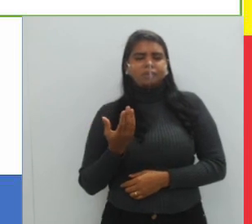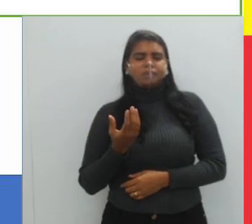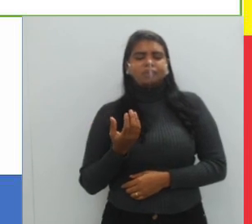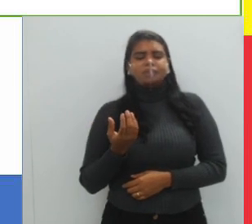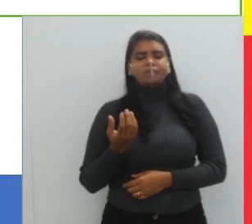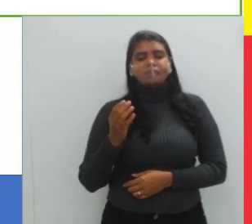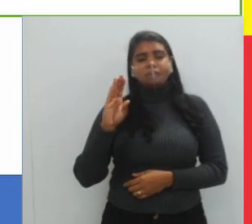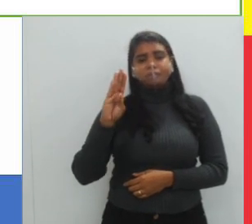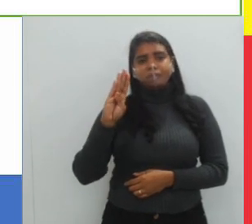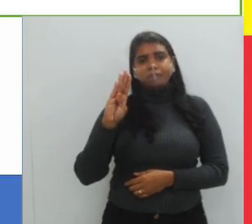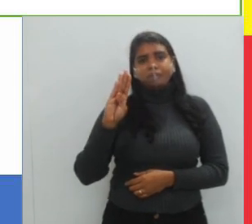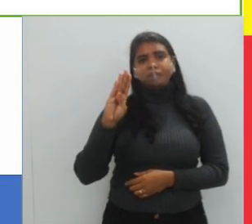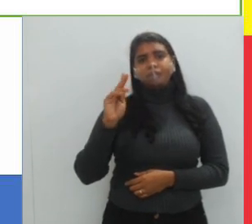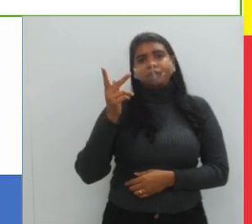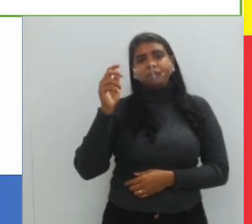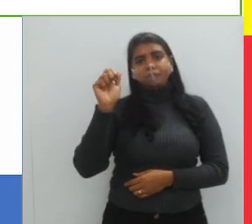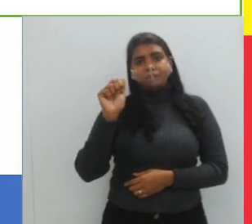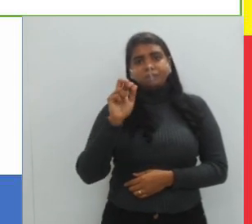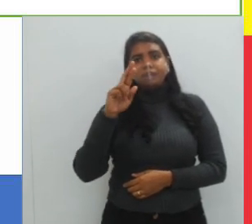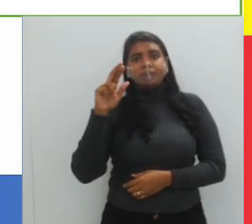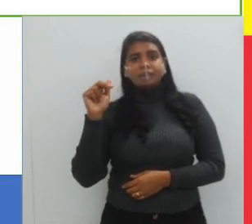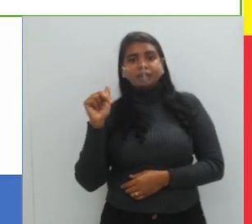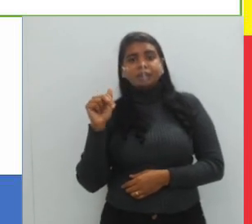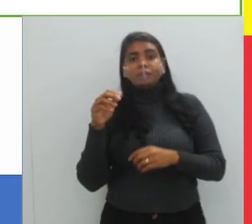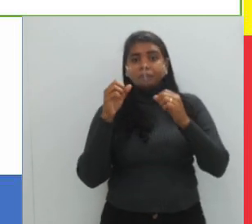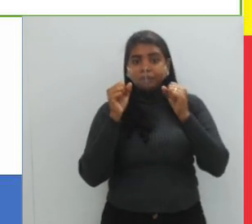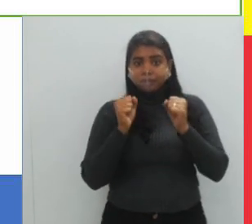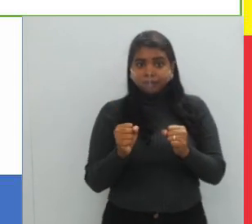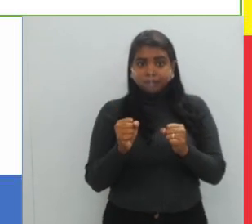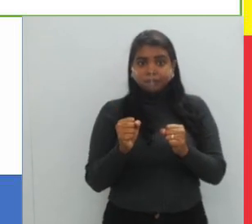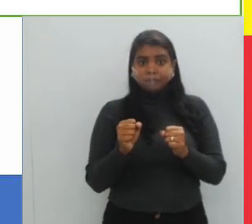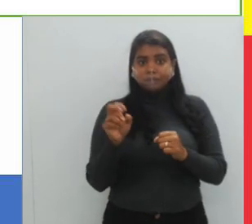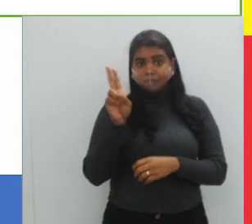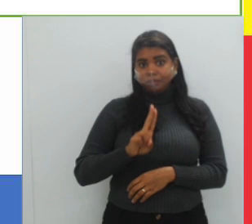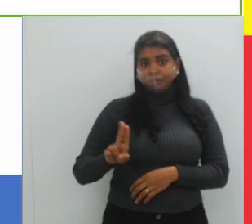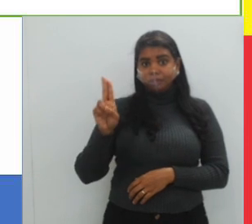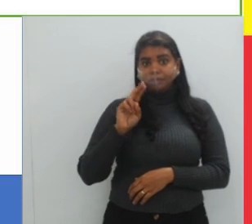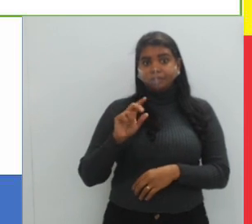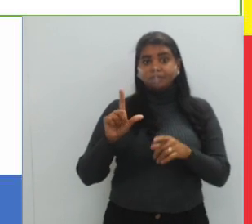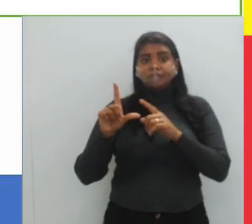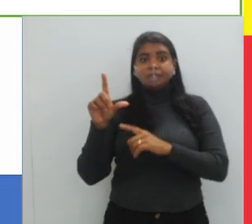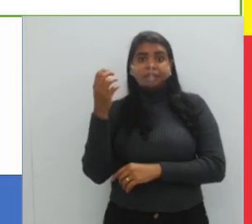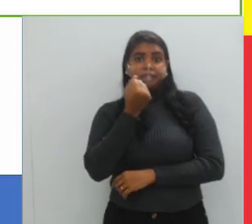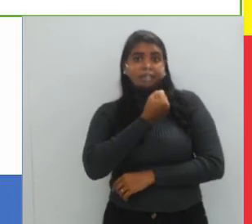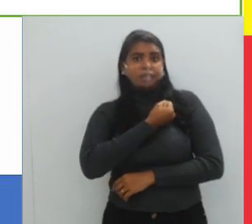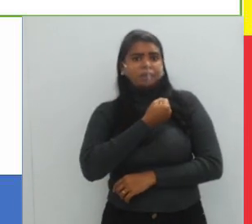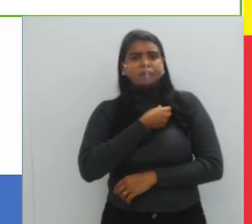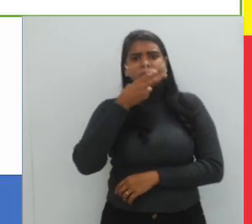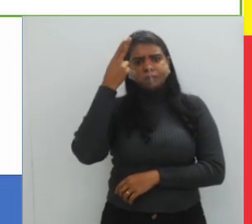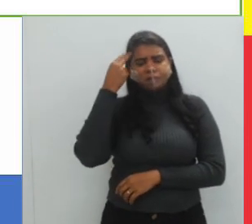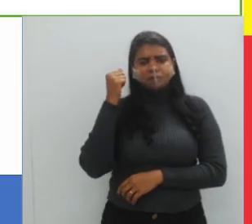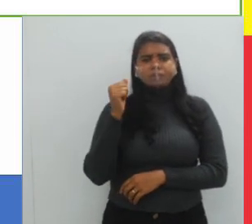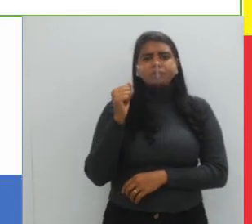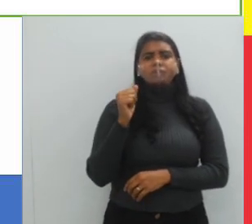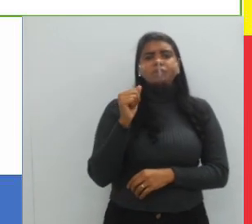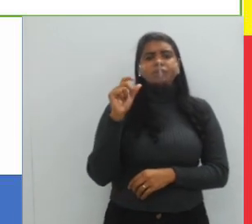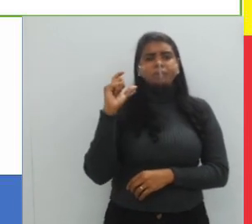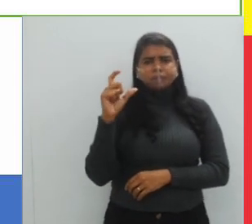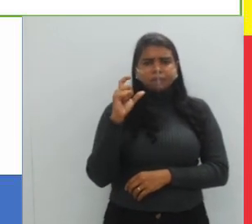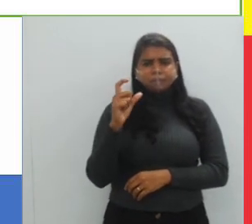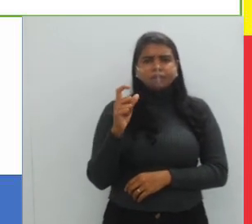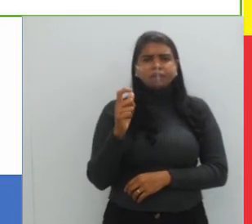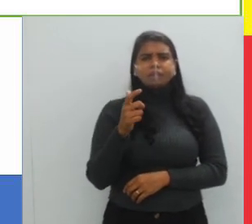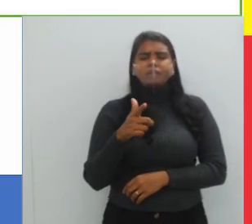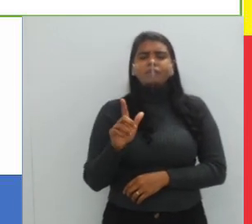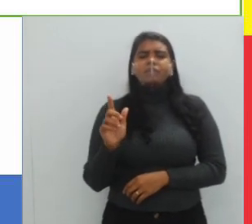da palavra Bahá em árabe, onde é possível utilizar letras e numerais ao mesmo tempo nas palavras.